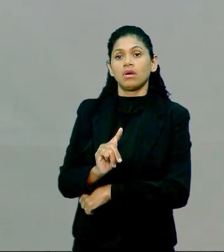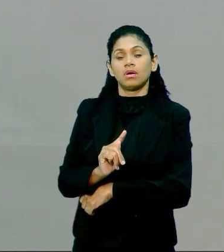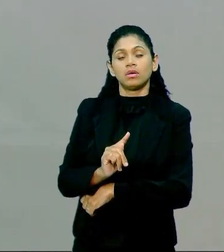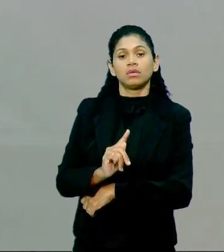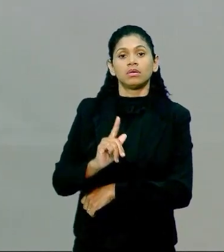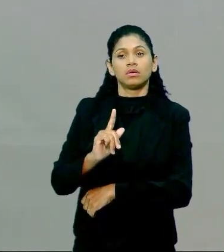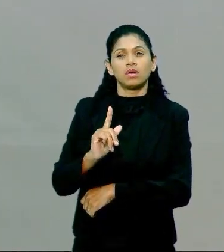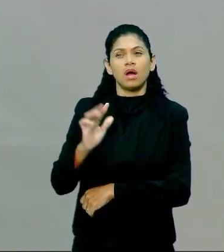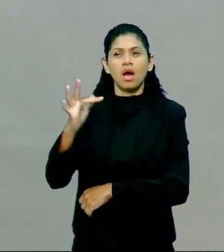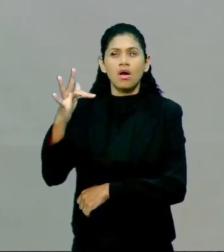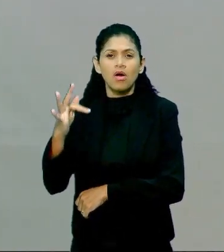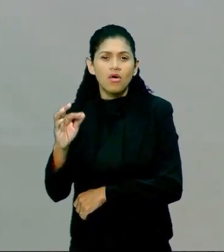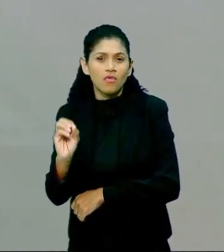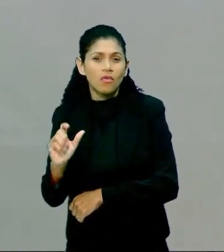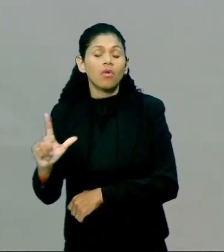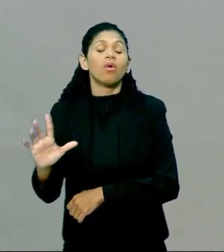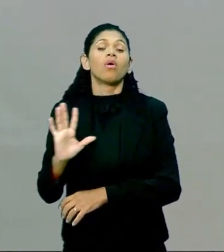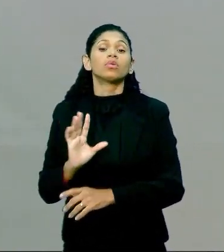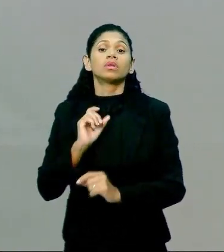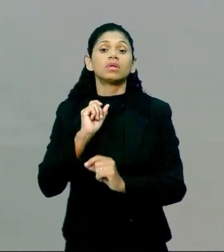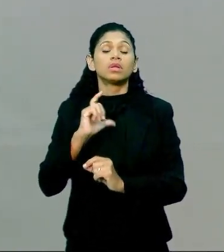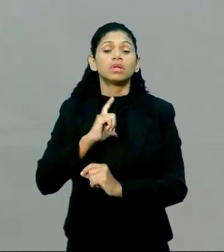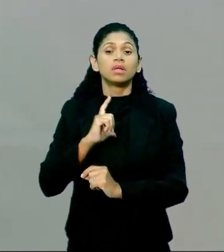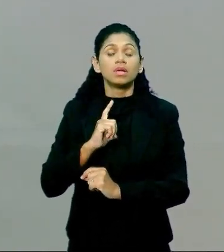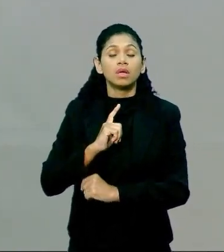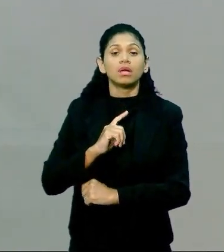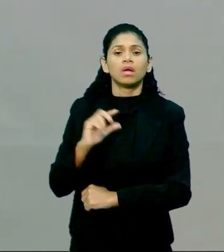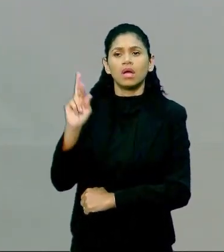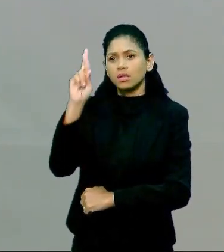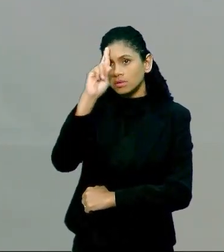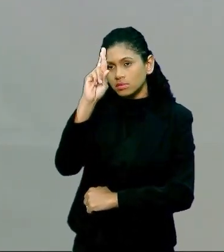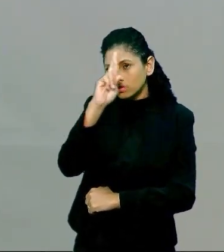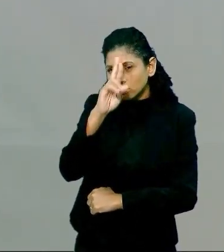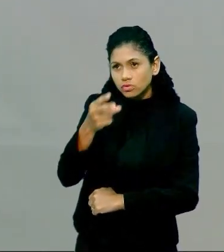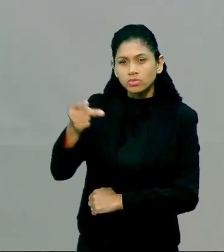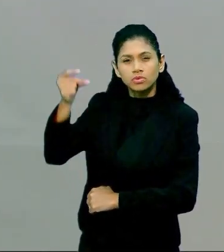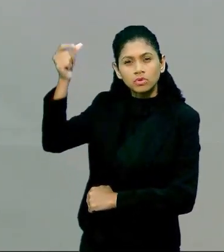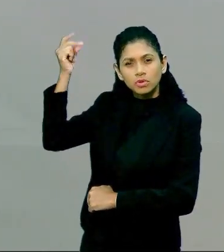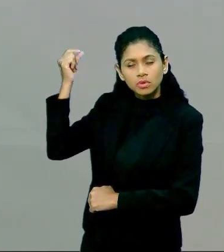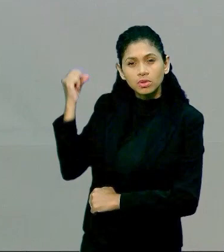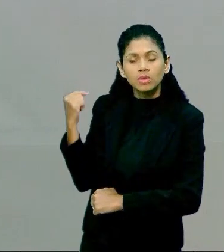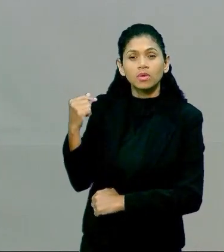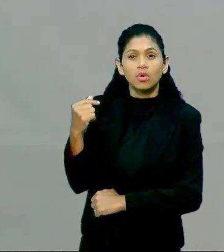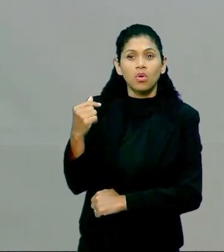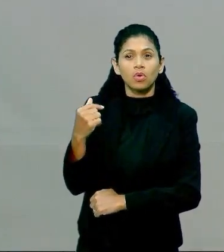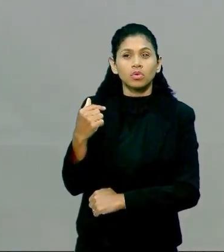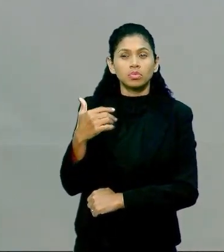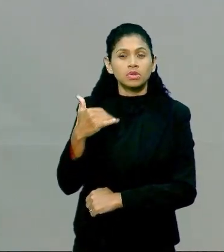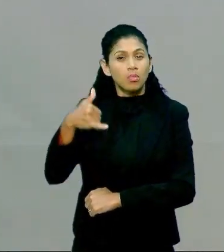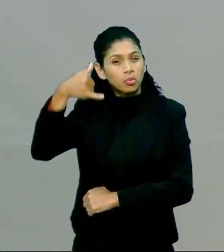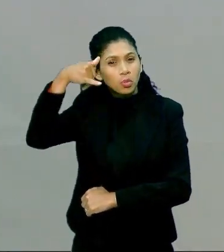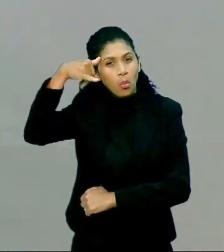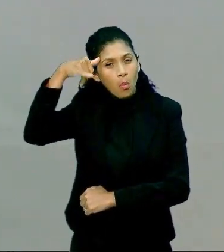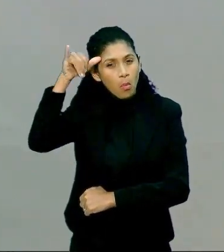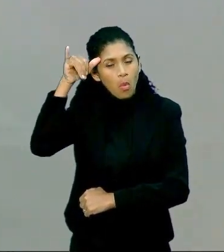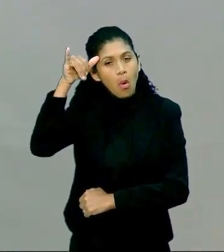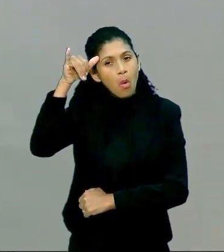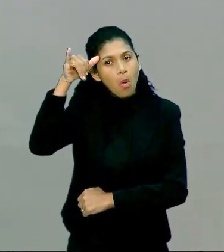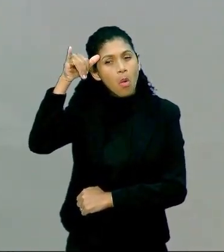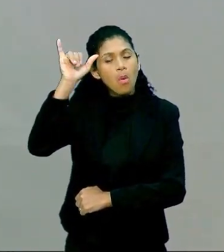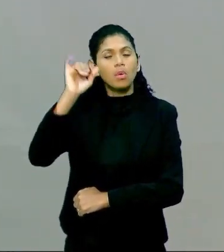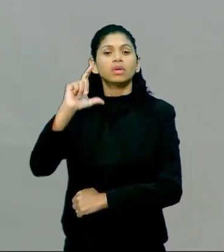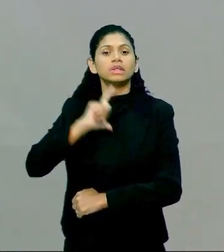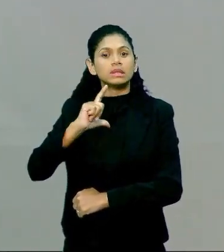segmento histórico e ela tem uma informação. O Bumba Meu Boi, a dança do Bumba Meu Boi, ela tem